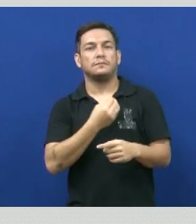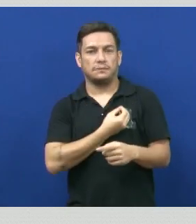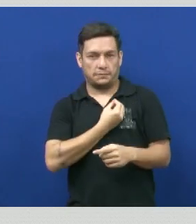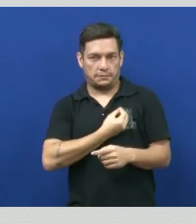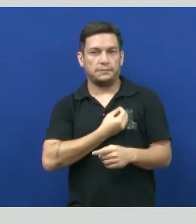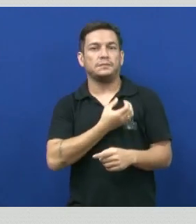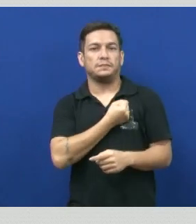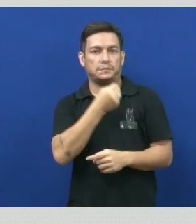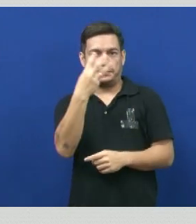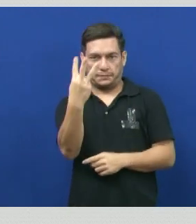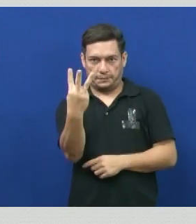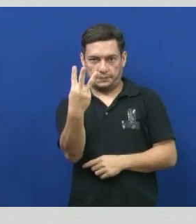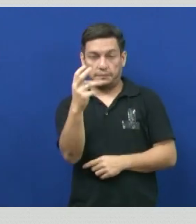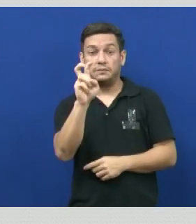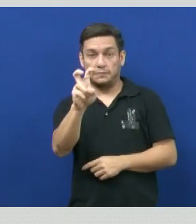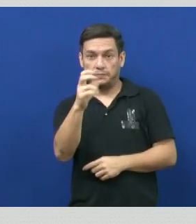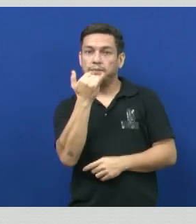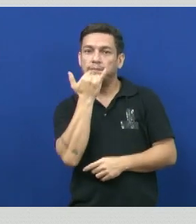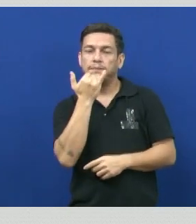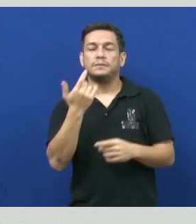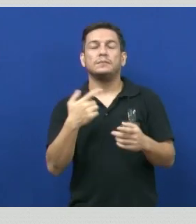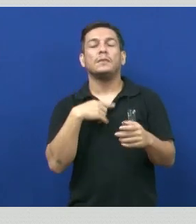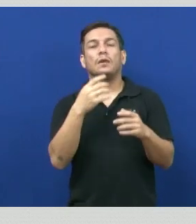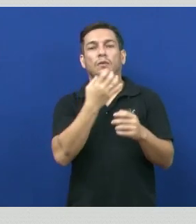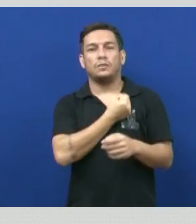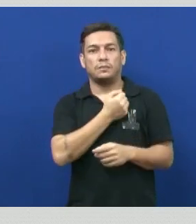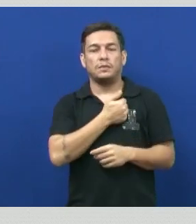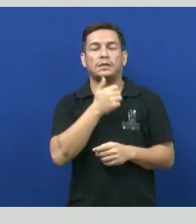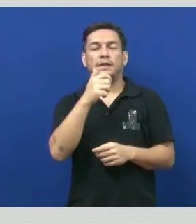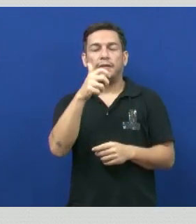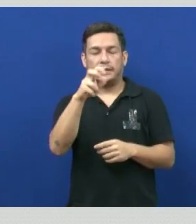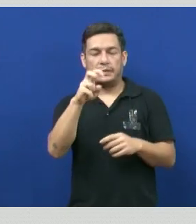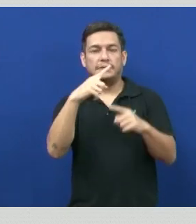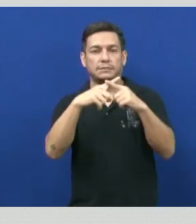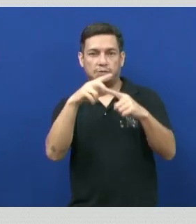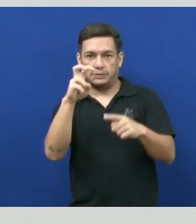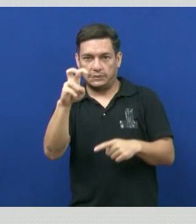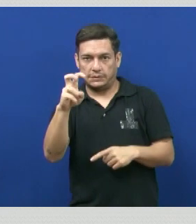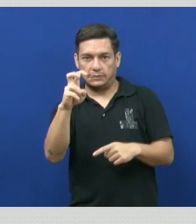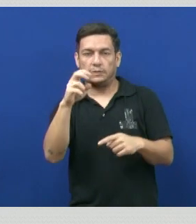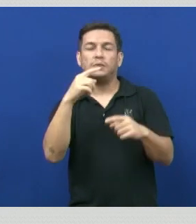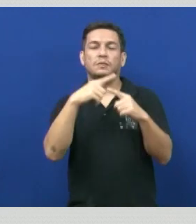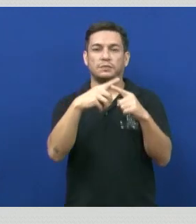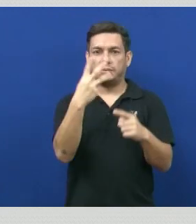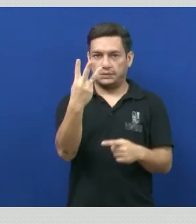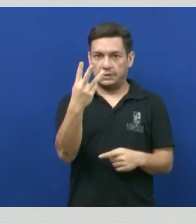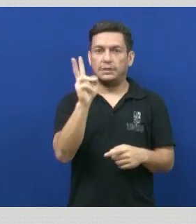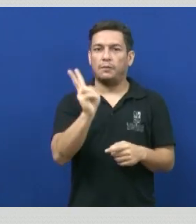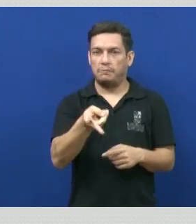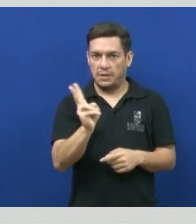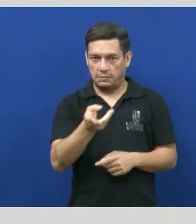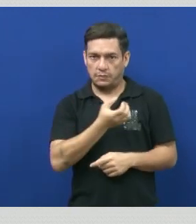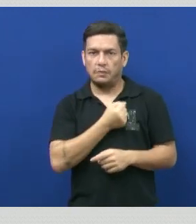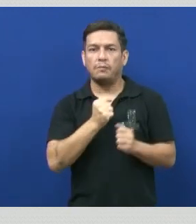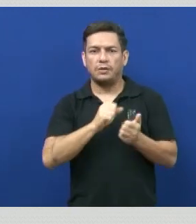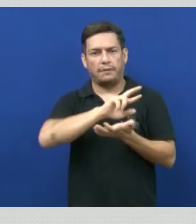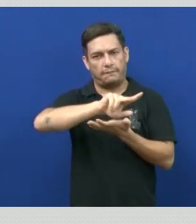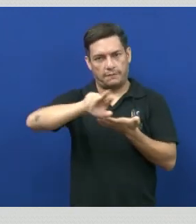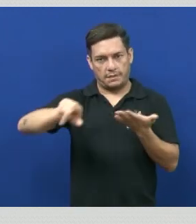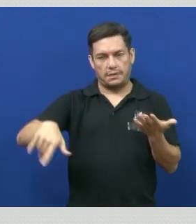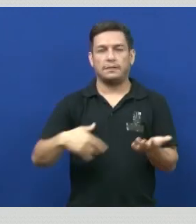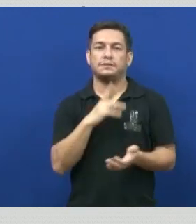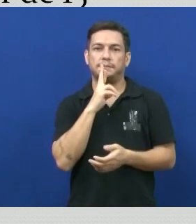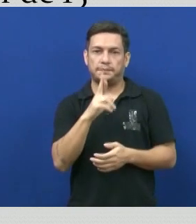5. Então, a gente pode afirmar que o 15 ele é tanto múltiplo de 5 quanto múltiplo de 3. Um mesmo valor pode ter vários